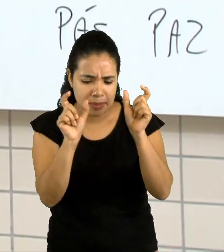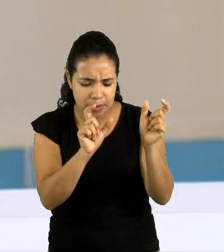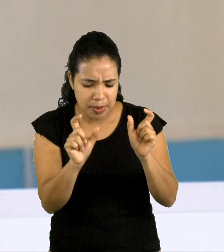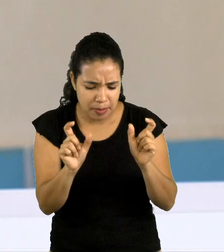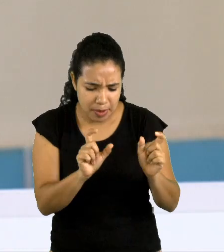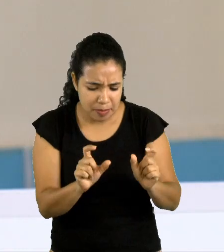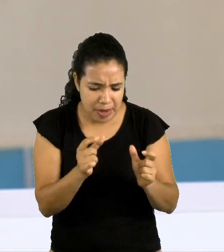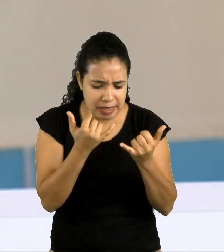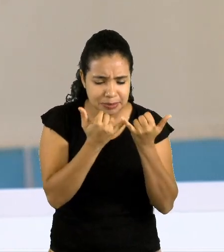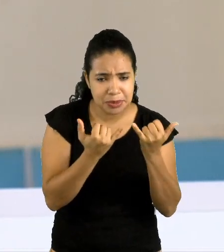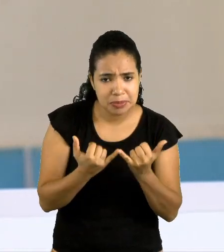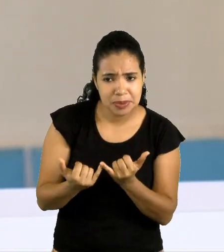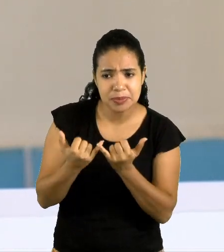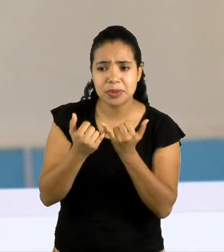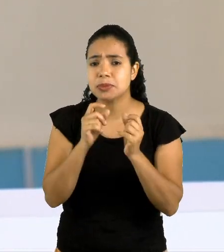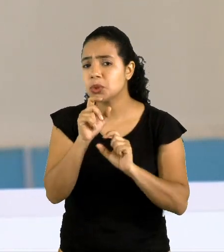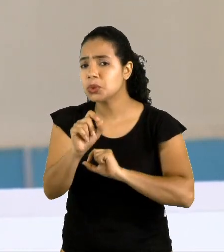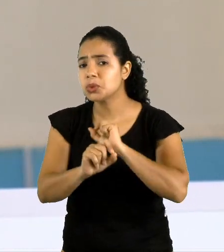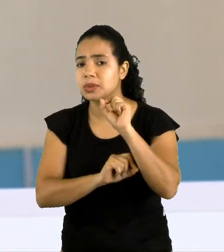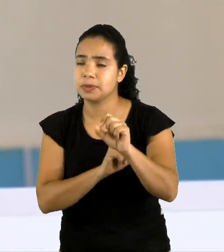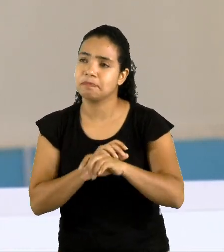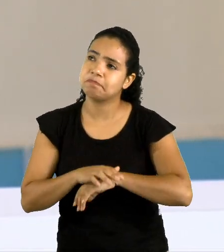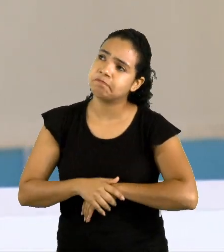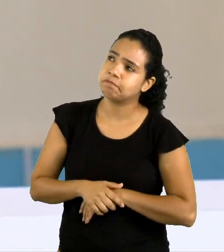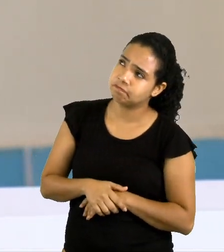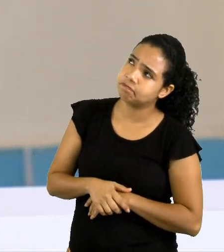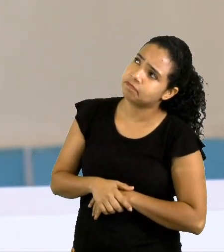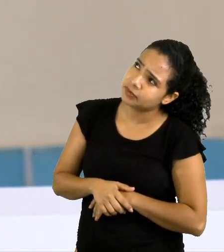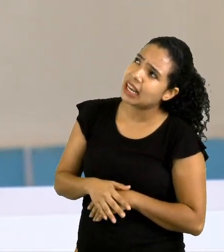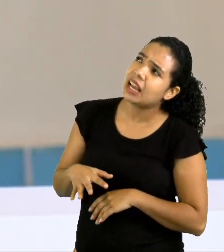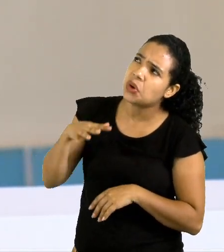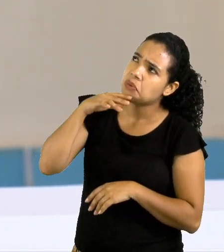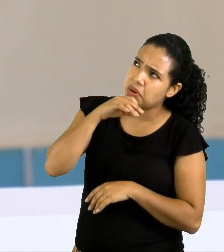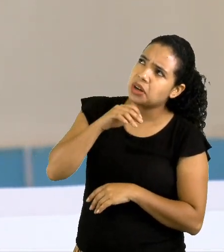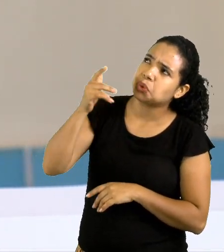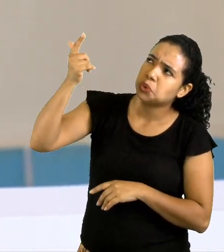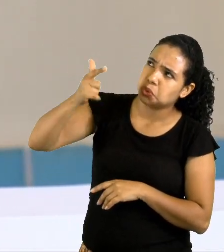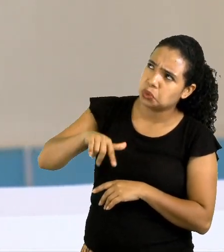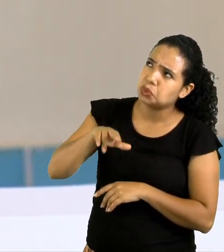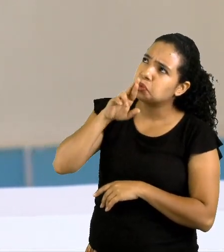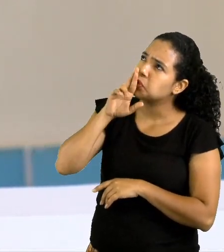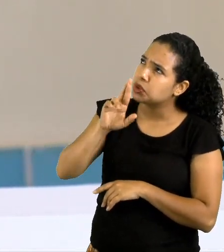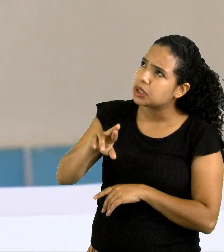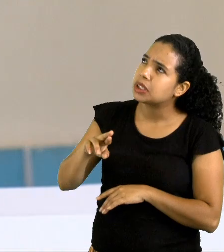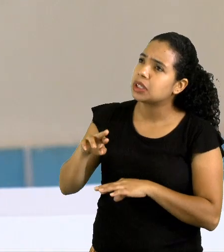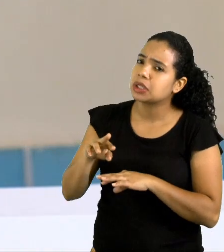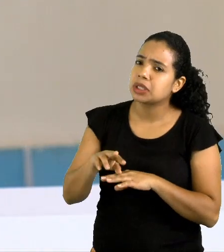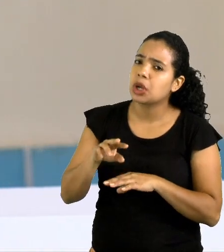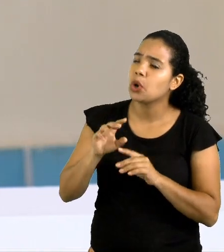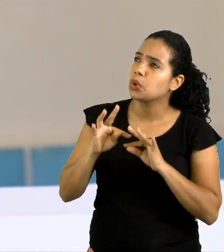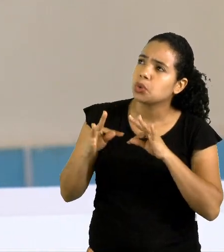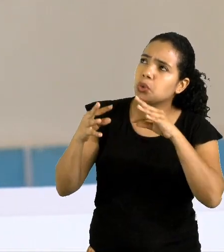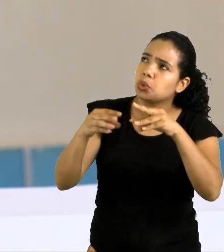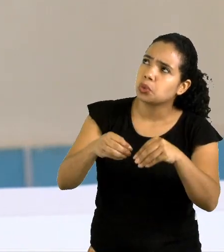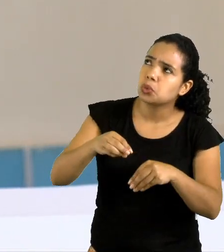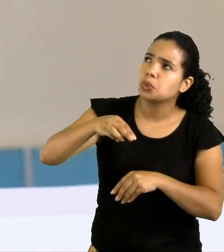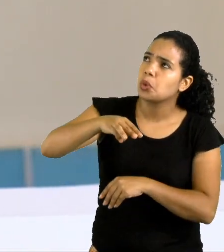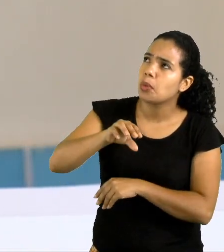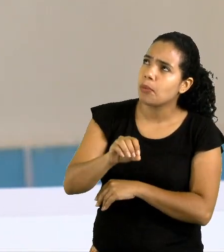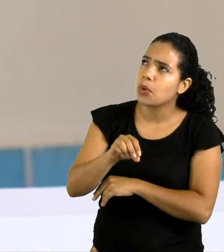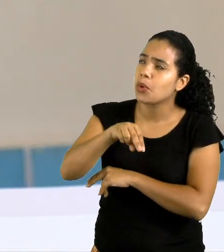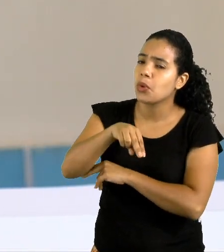Fava? Ai, prof, eu acho que eu vou repetir o que a senhora já disse. Todas elas são monossílabos